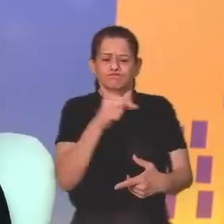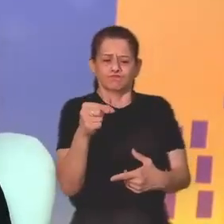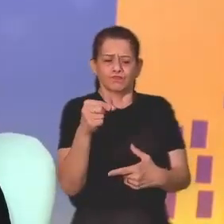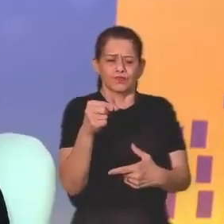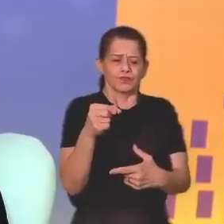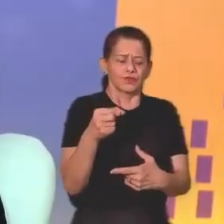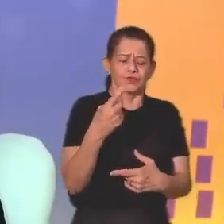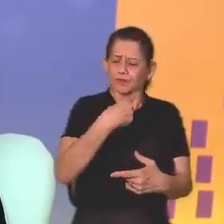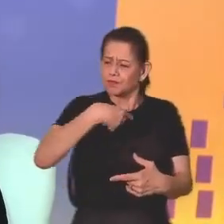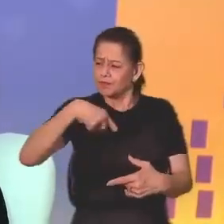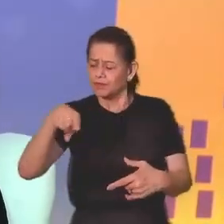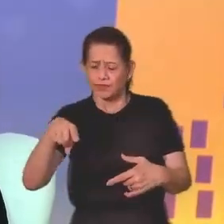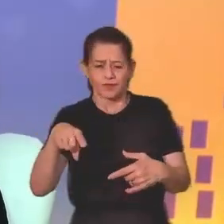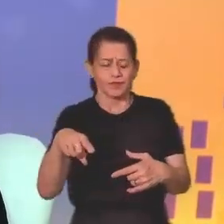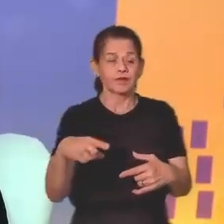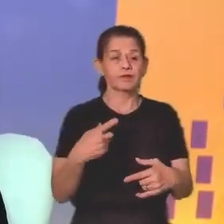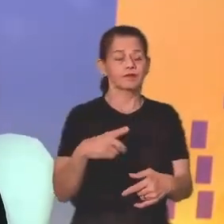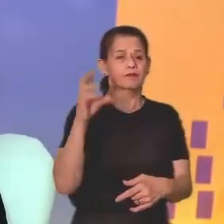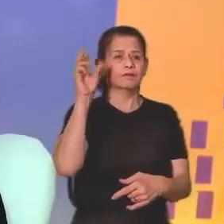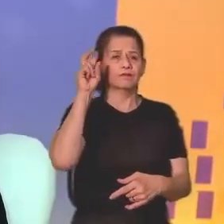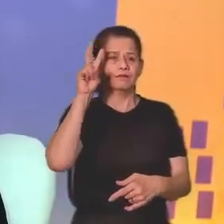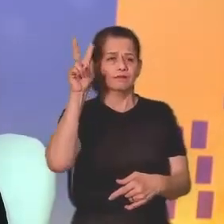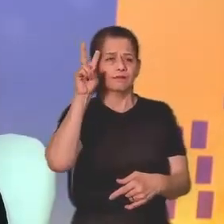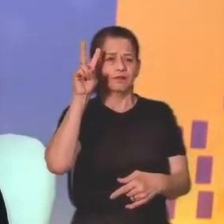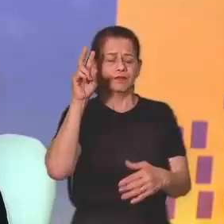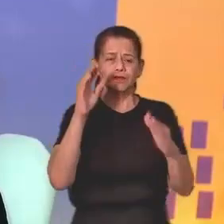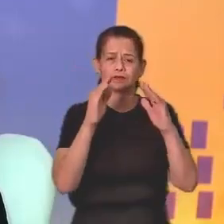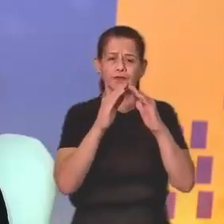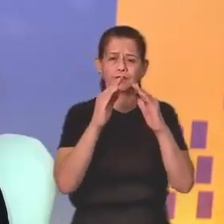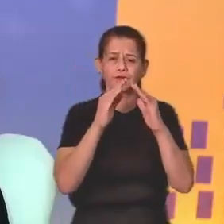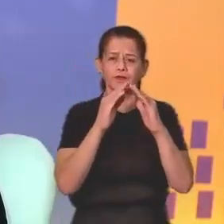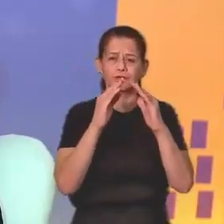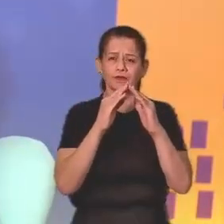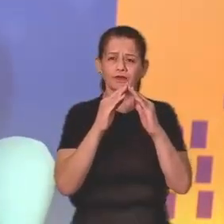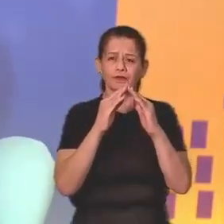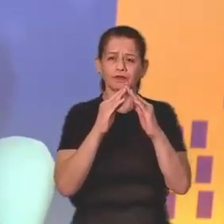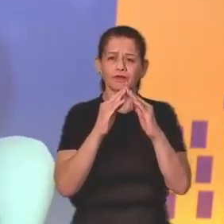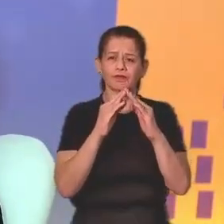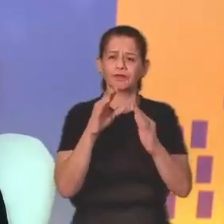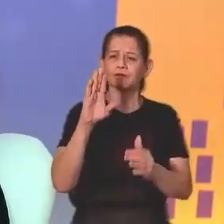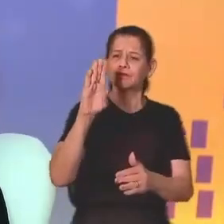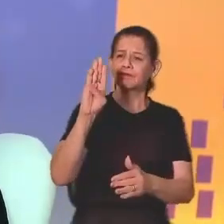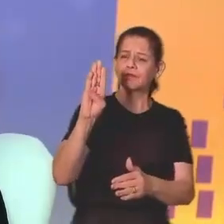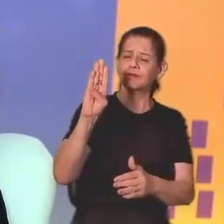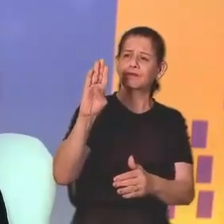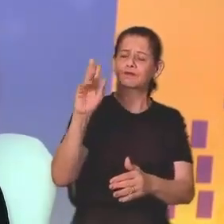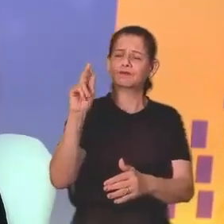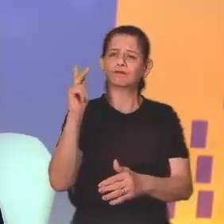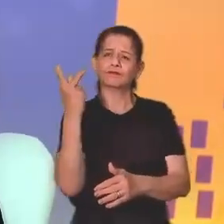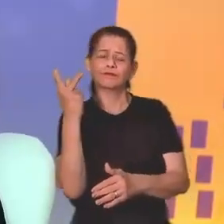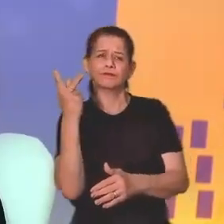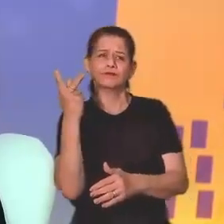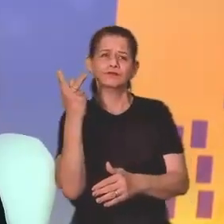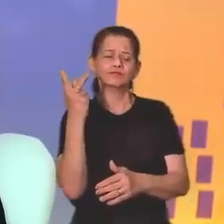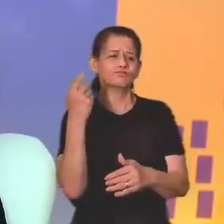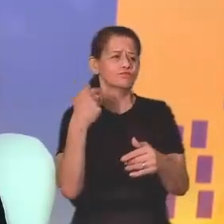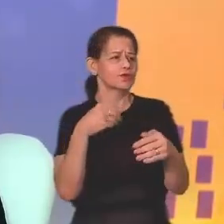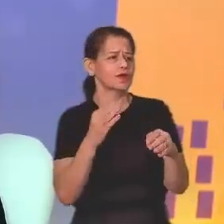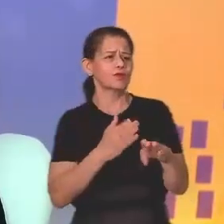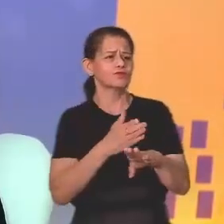Eu lembro que eu morava lá em Belo Horizonte, nós morávamos num cômodo